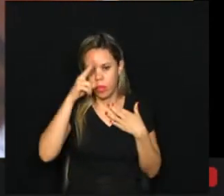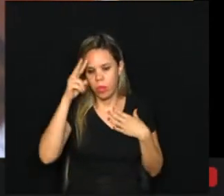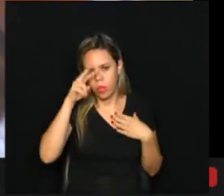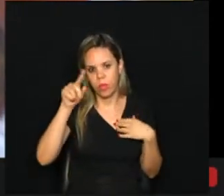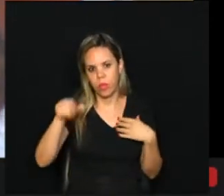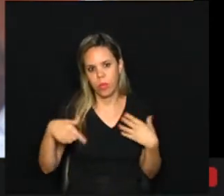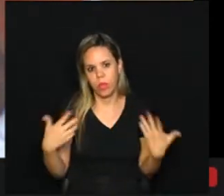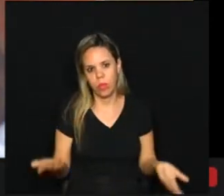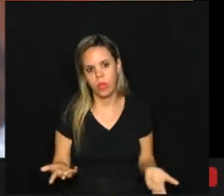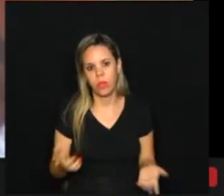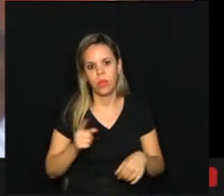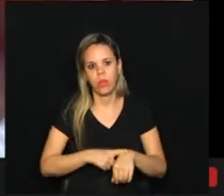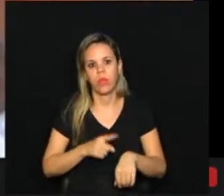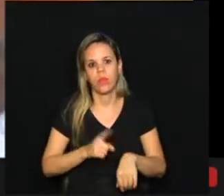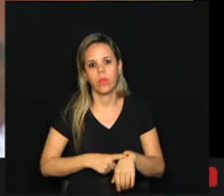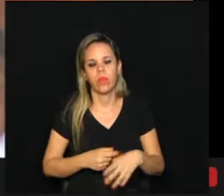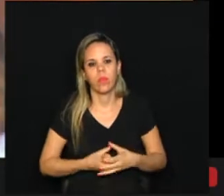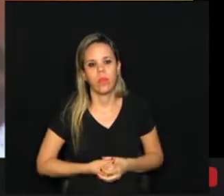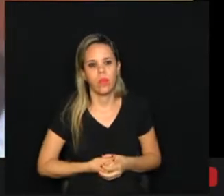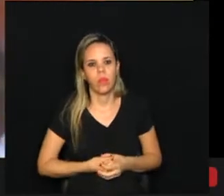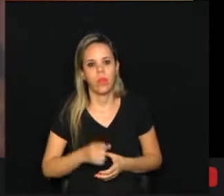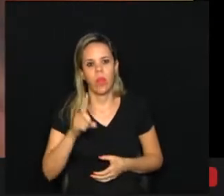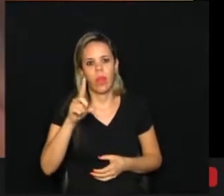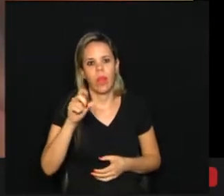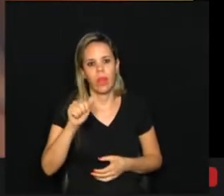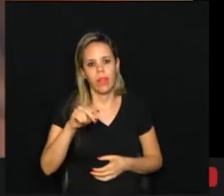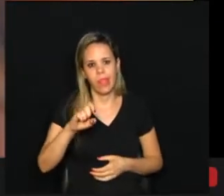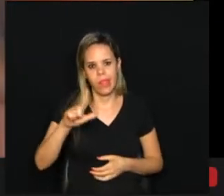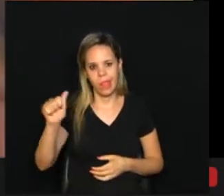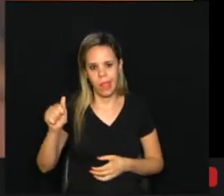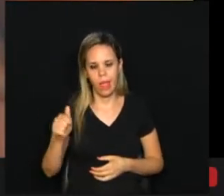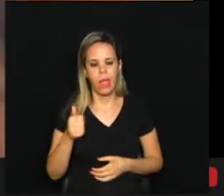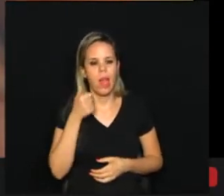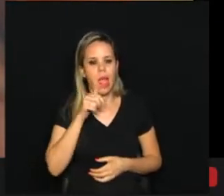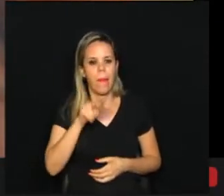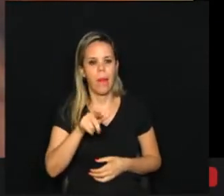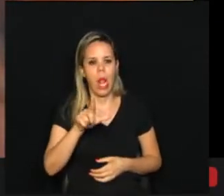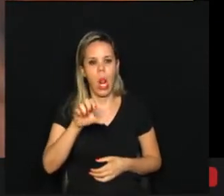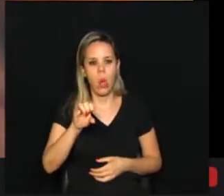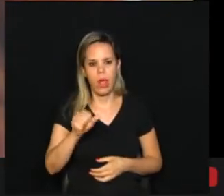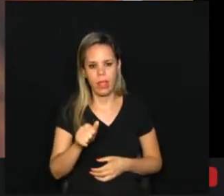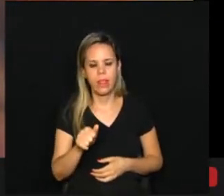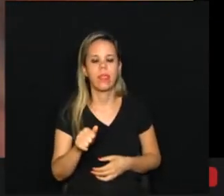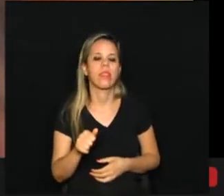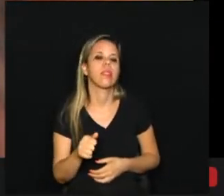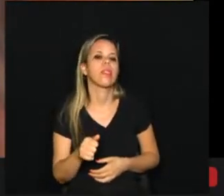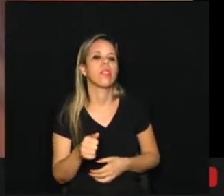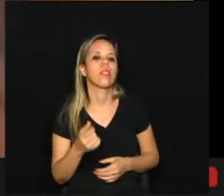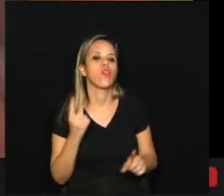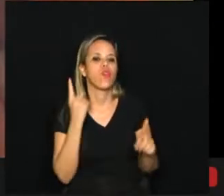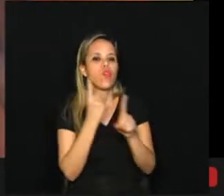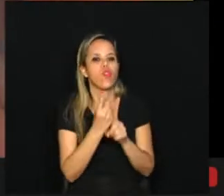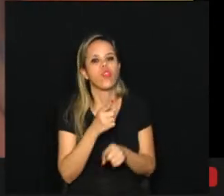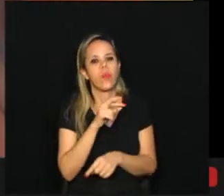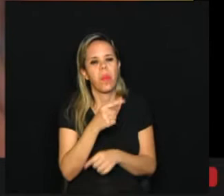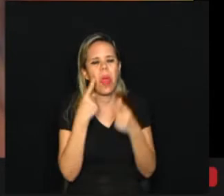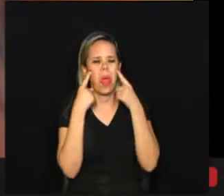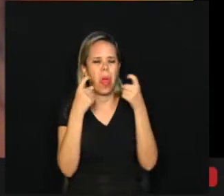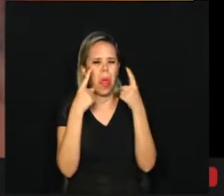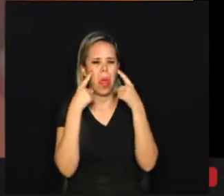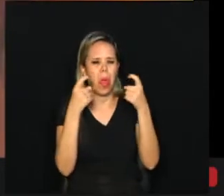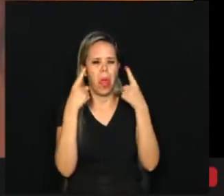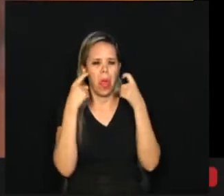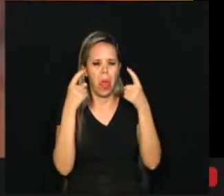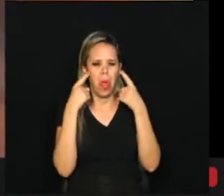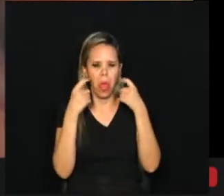essa. Nesse momento, a Daniele, que é a irmã do Lucas, chegou em casa e encontrou o irmão aos prantos no